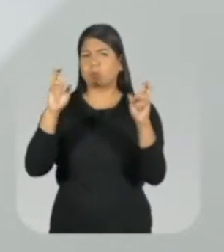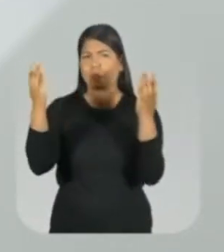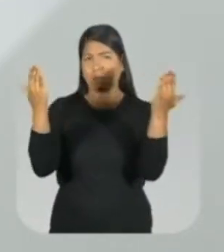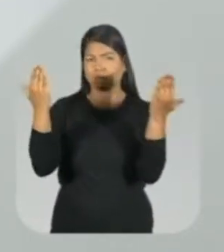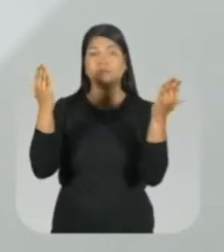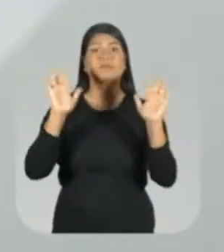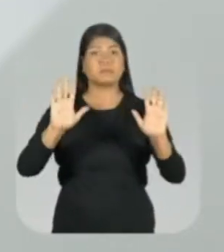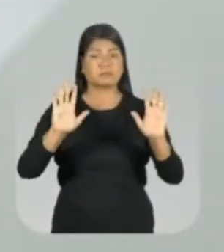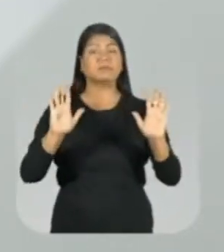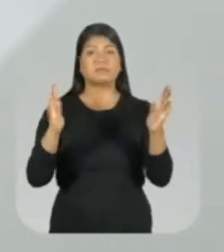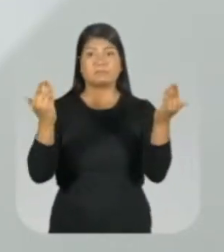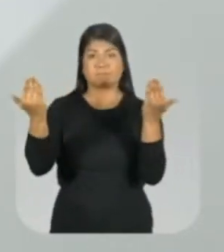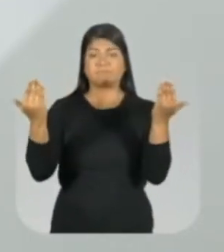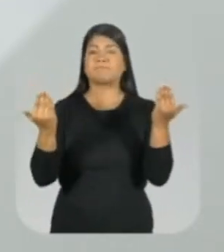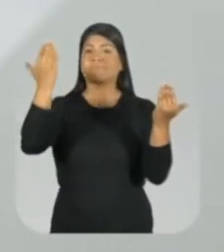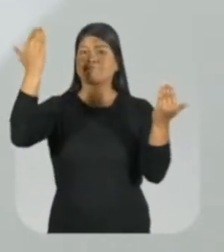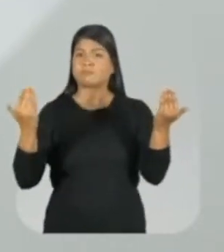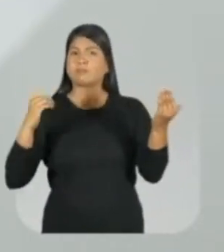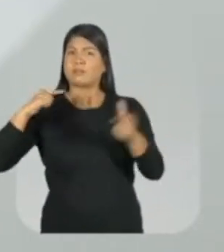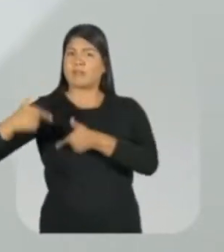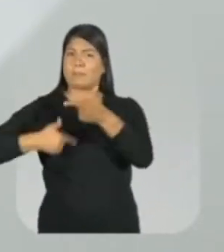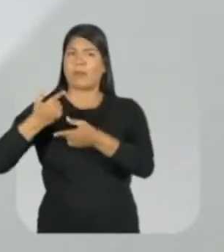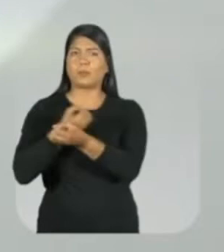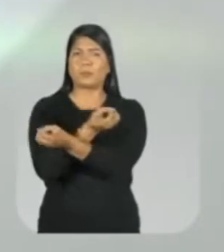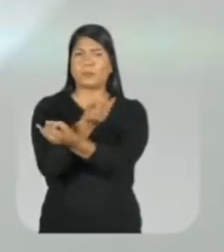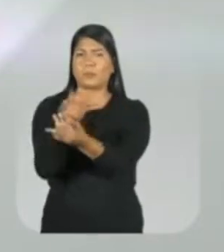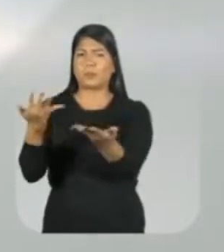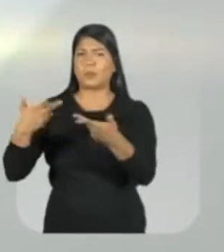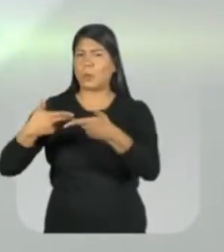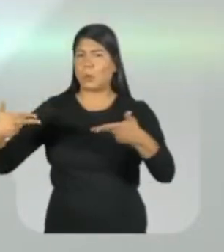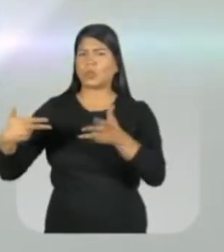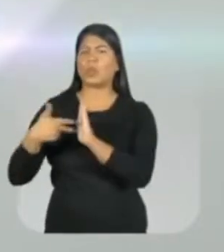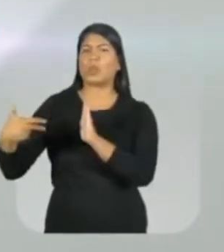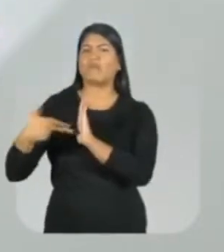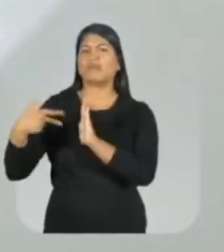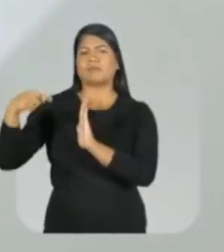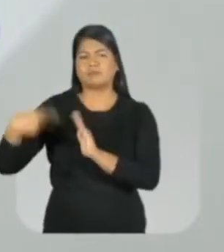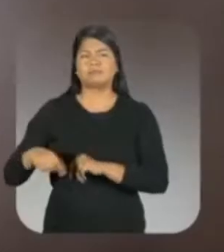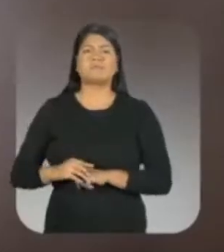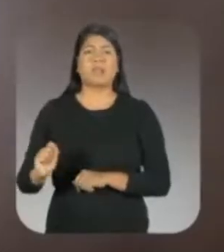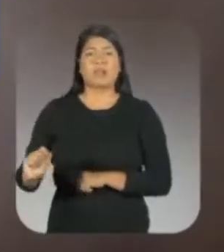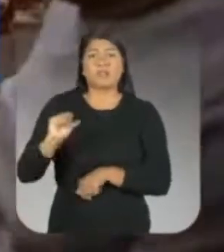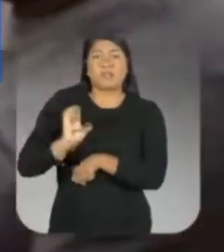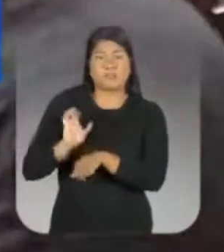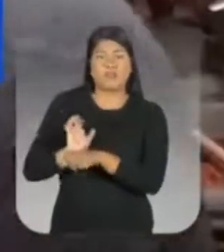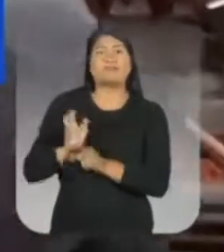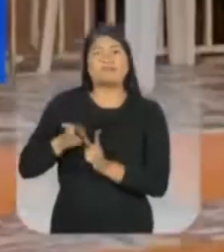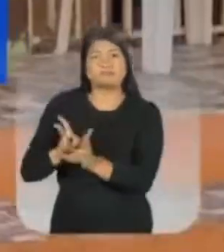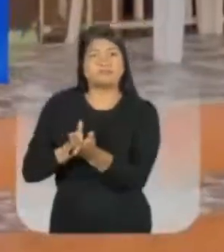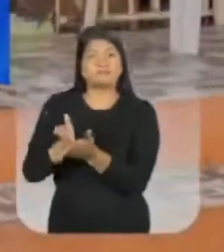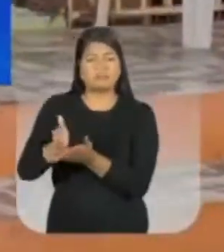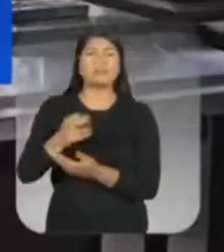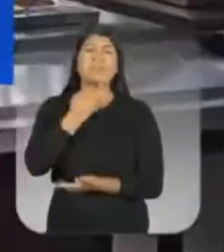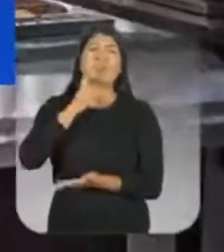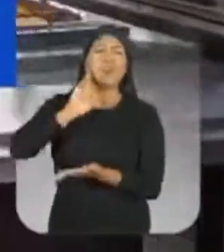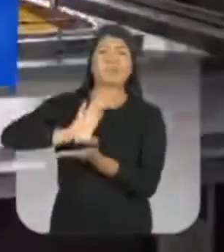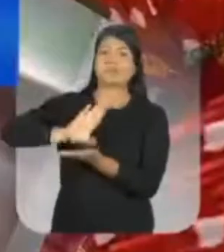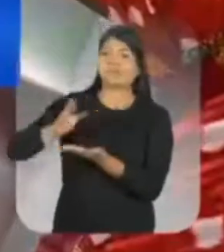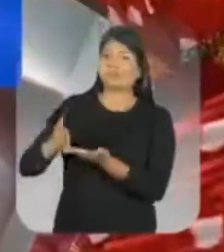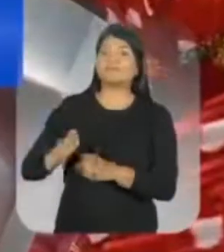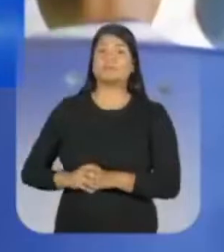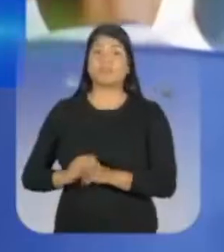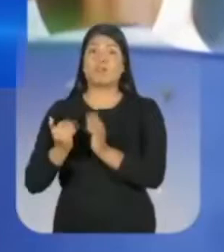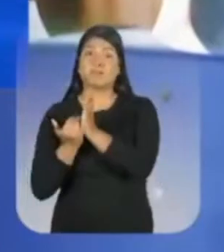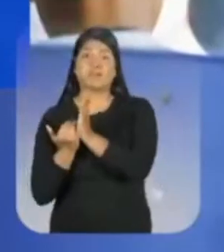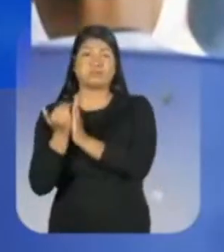comparação? Veja bem, de um lado temos o nosso trabalho e as entregas inéditas para mostrar. Auxílio estadual permanente, prato